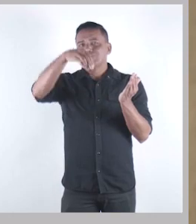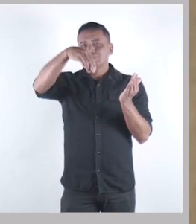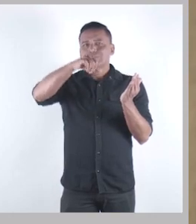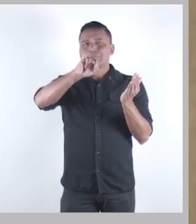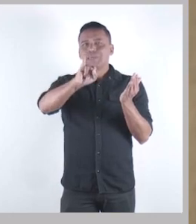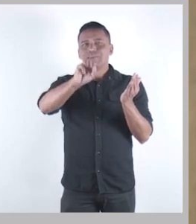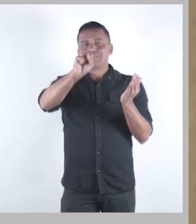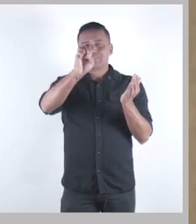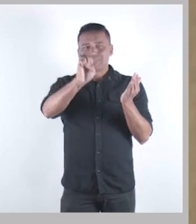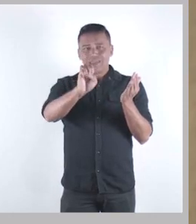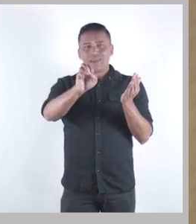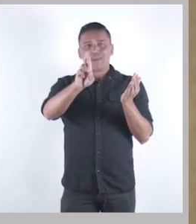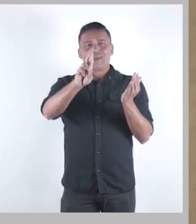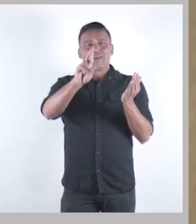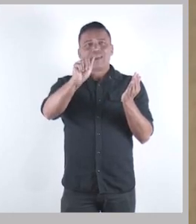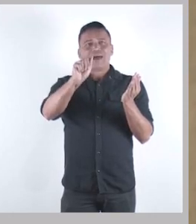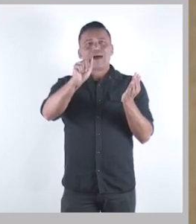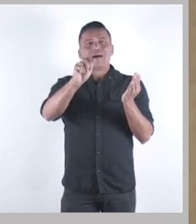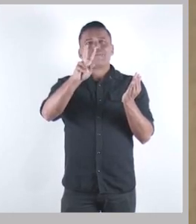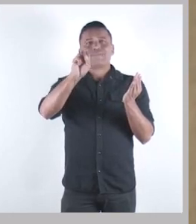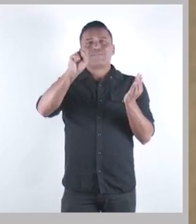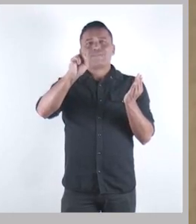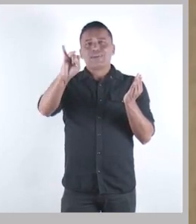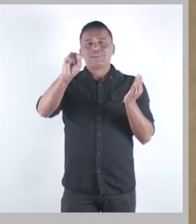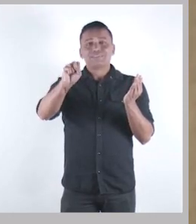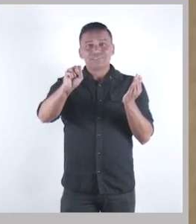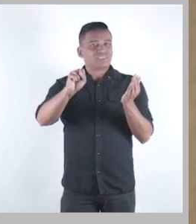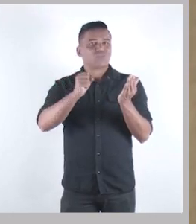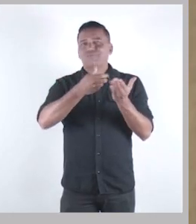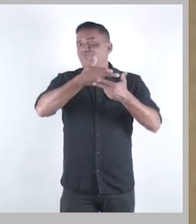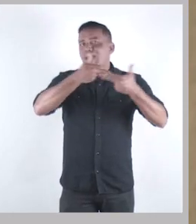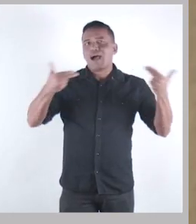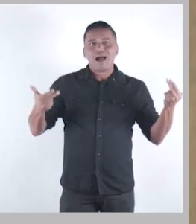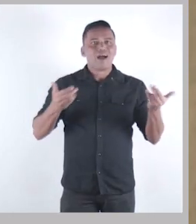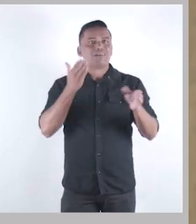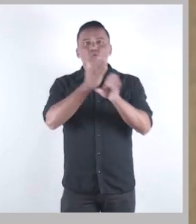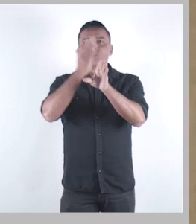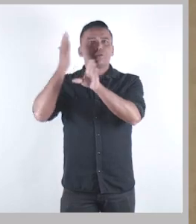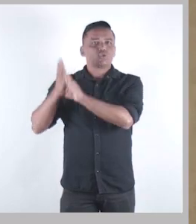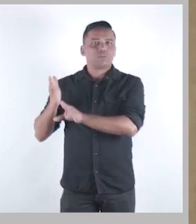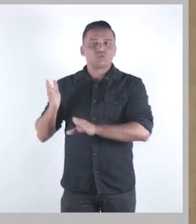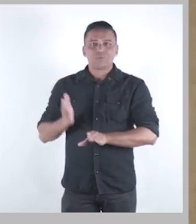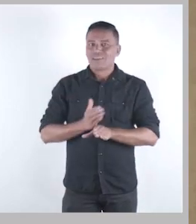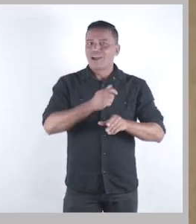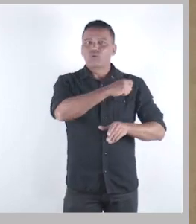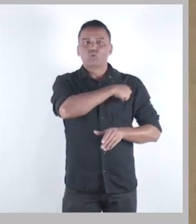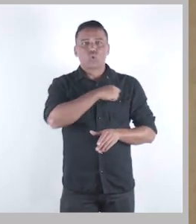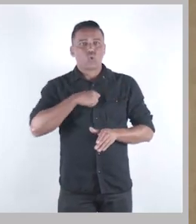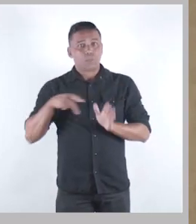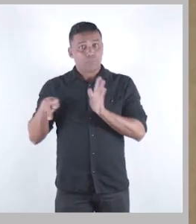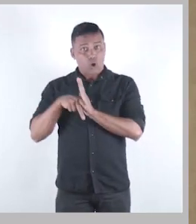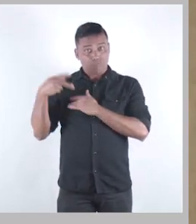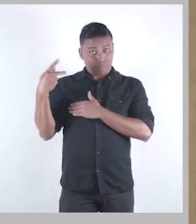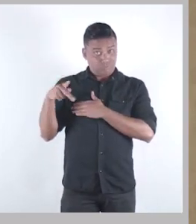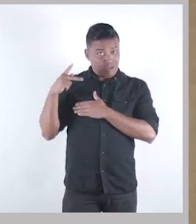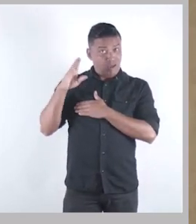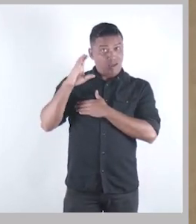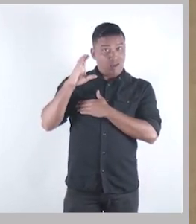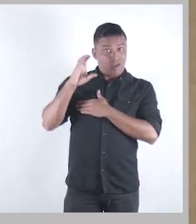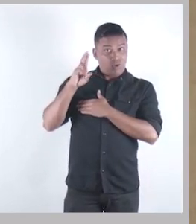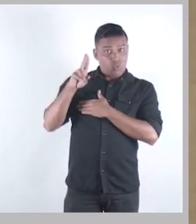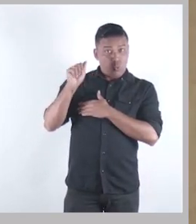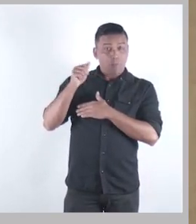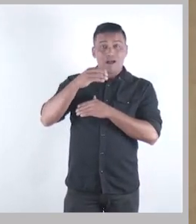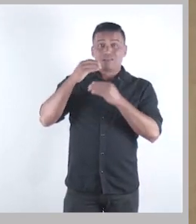de Balzac, também francês, em Cuba. Obviamente que descobri alguns cubanos também, como Alejo Carpentier, que